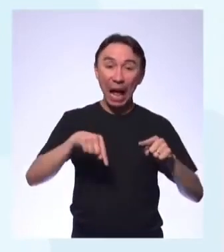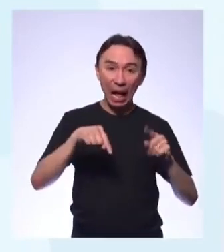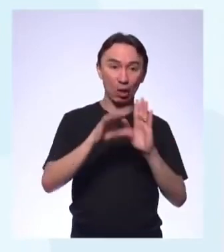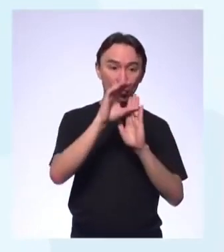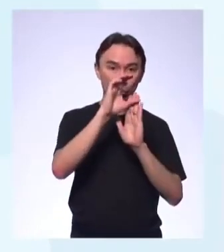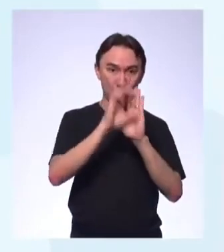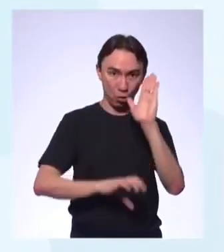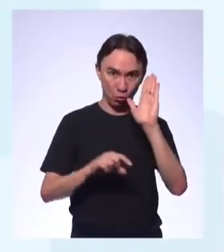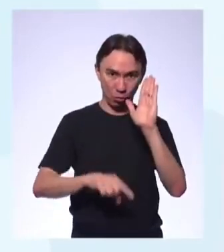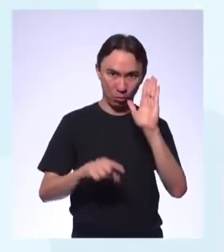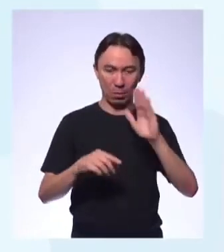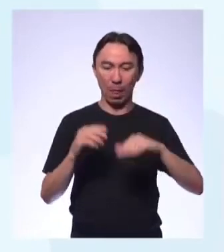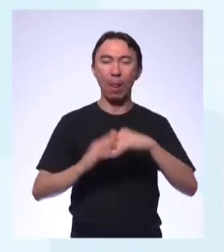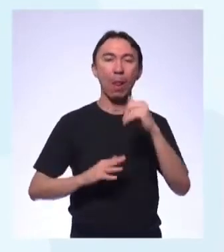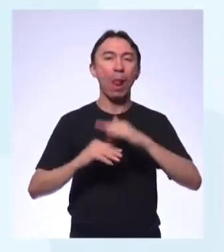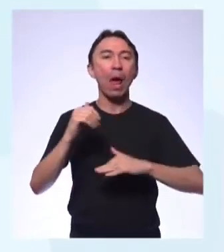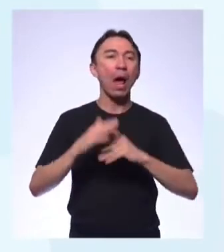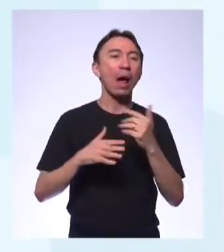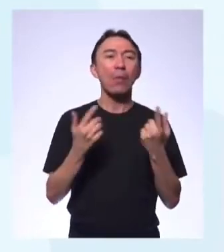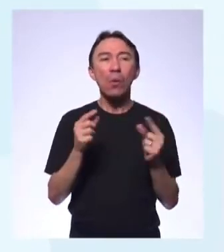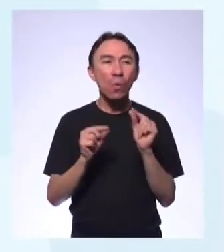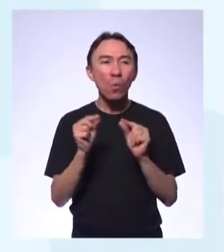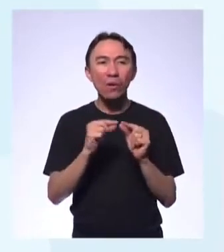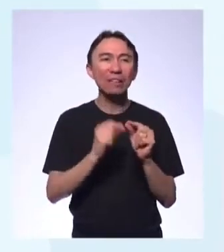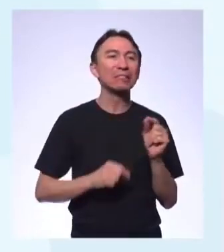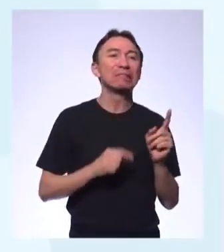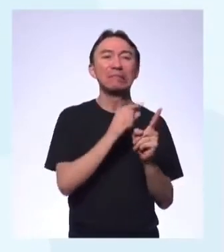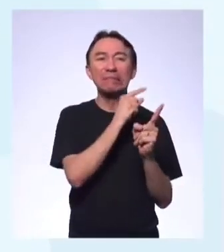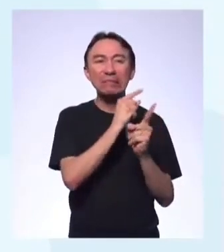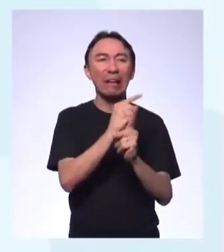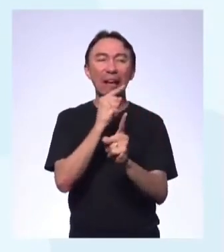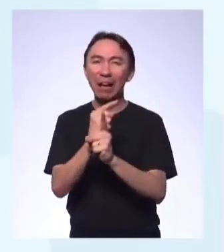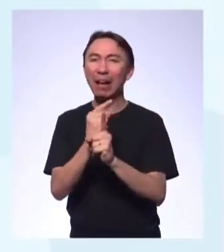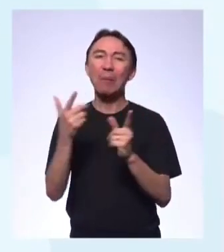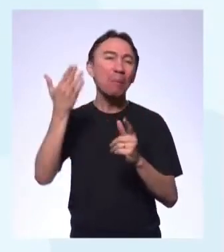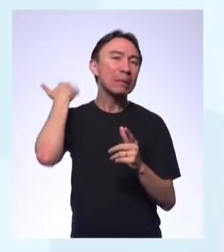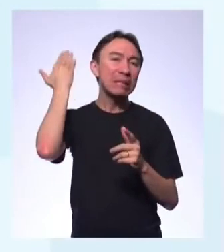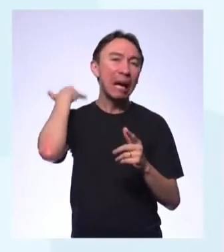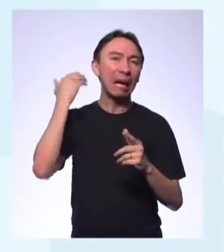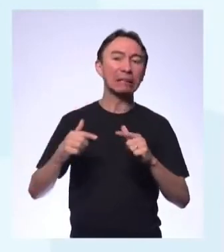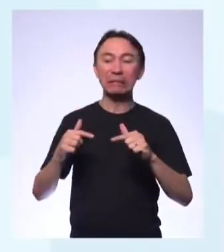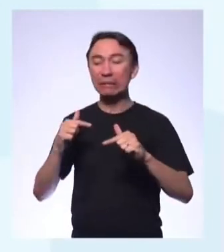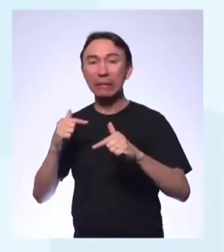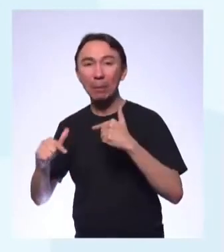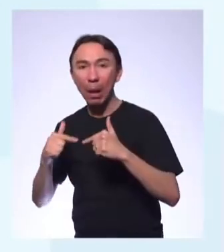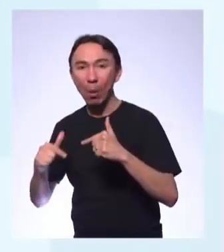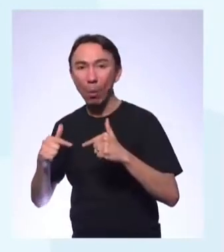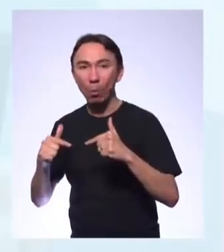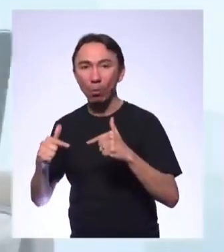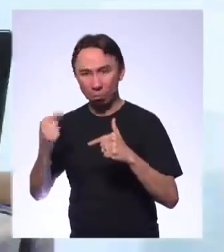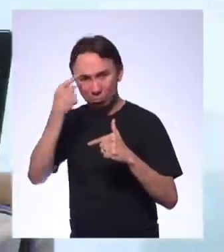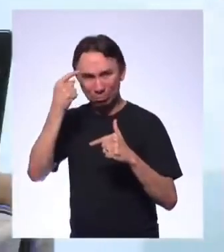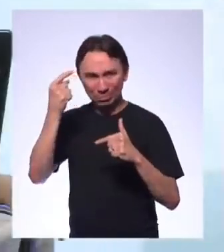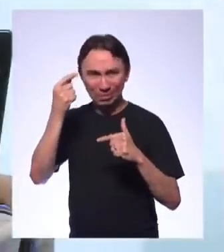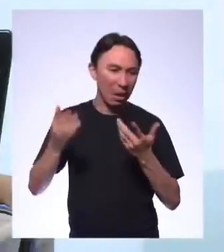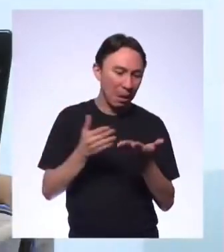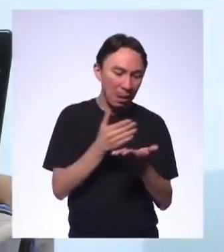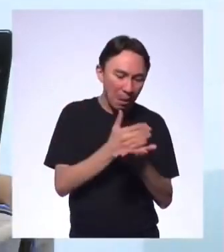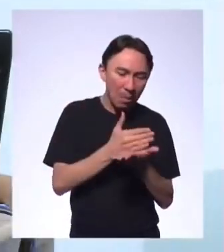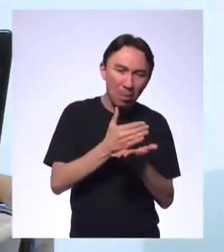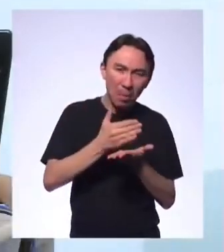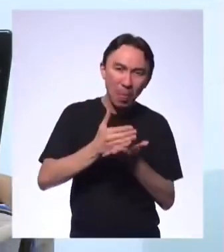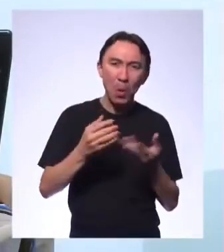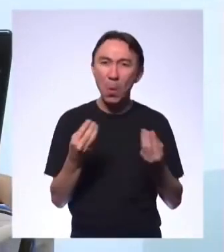identificar o significado e as consequências da divisão do trabalho para o trabalhador, né? Essa questão da divisão